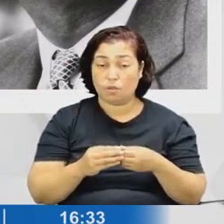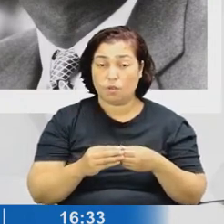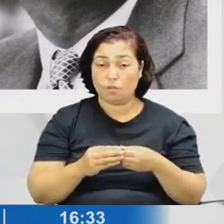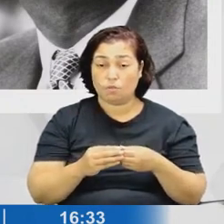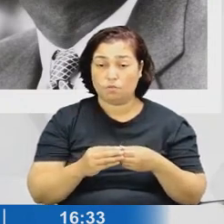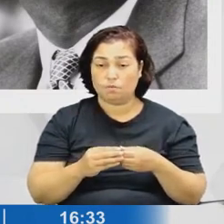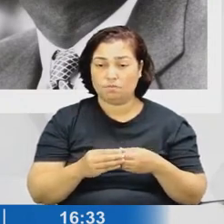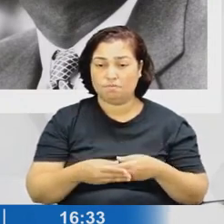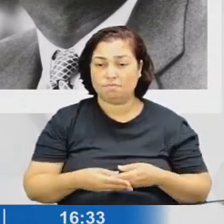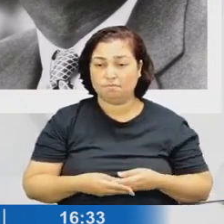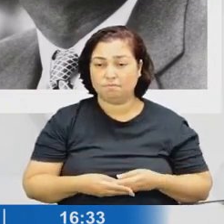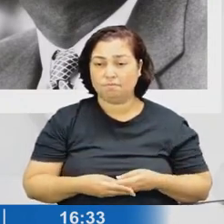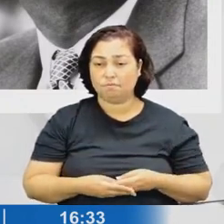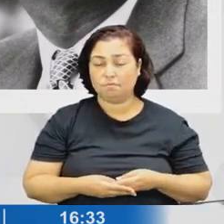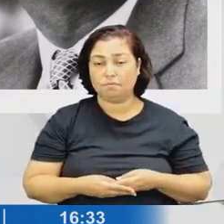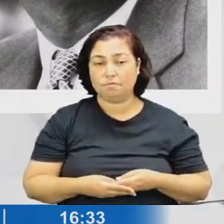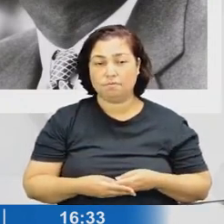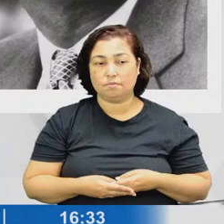deixar